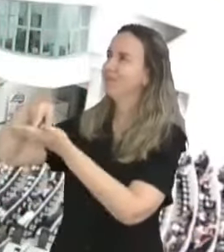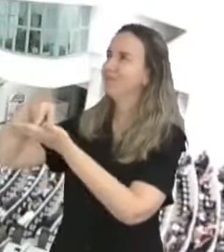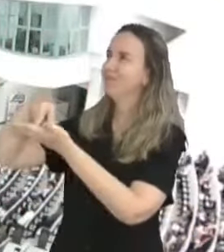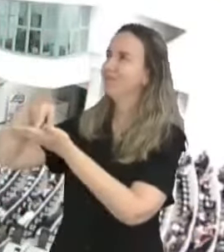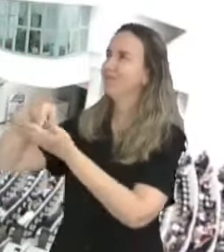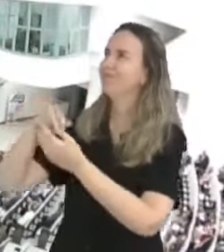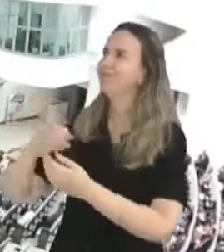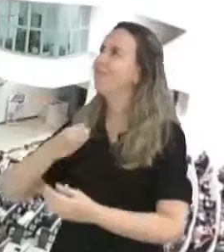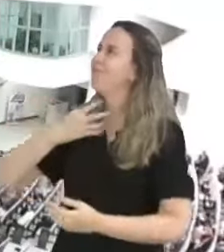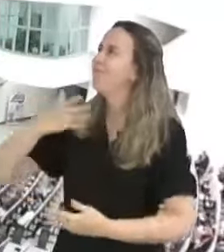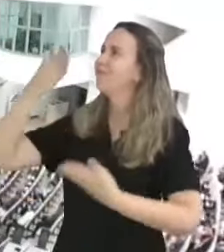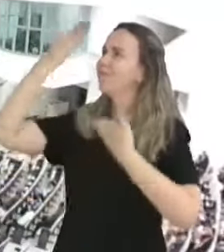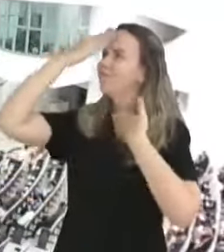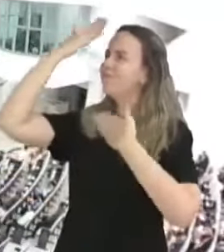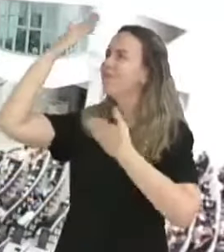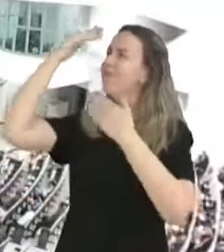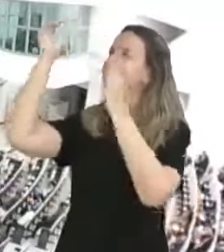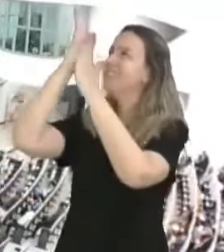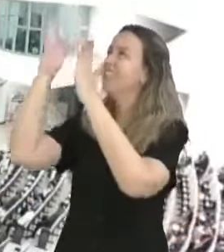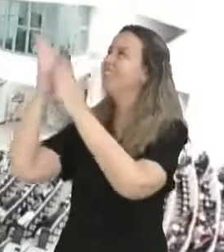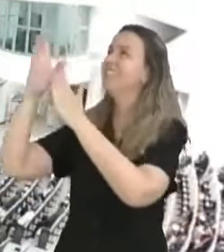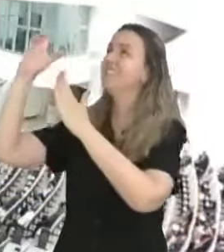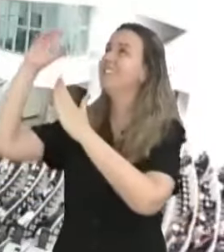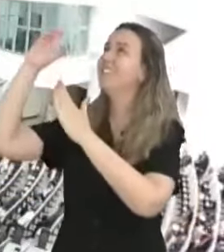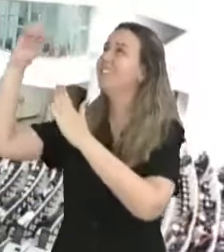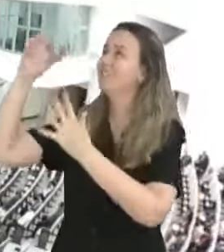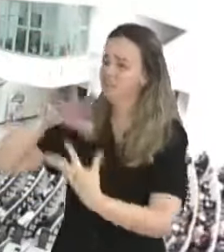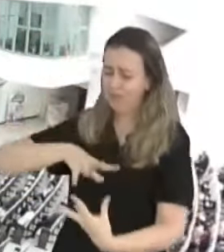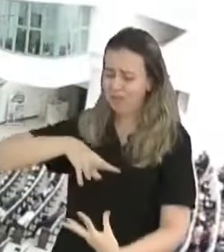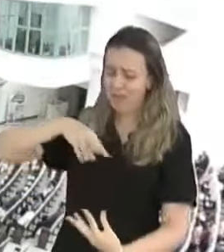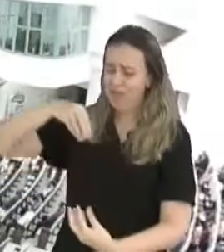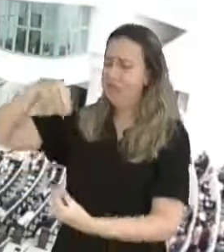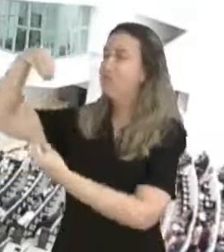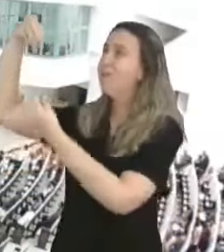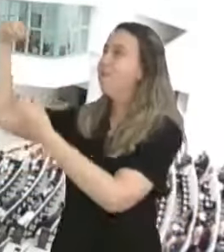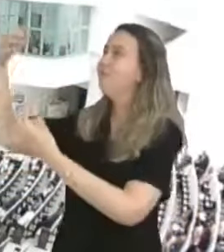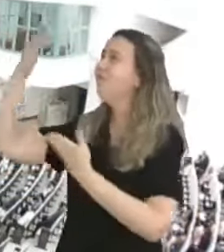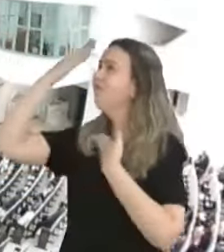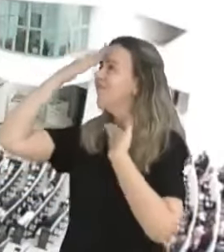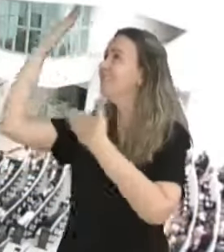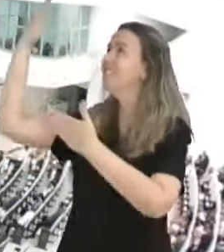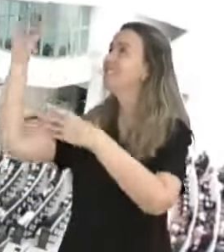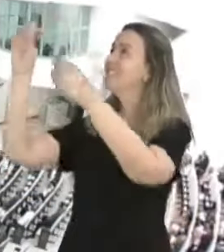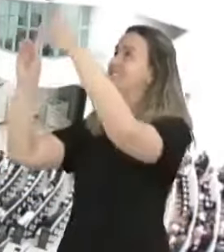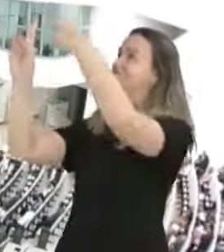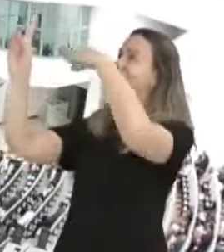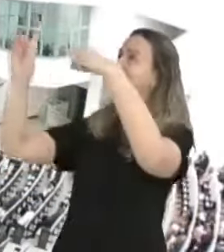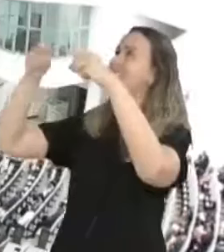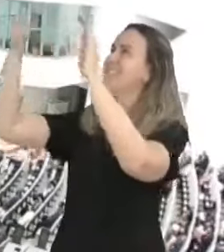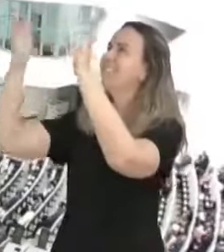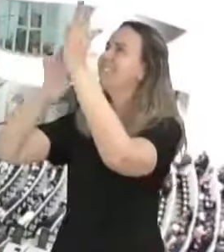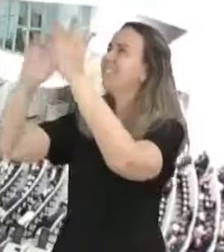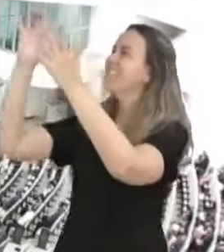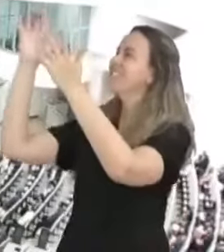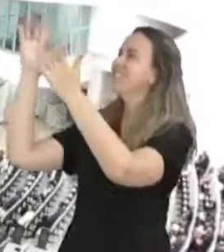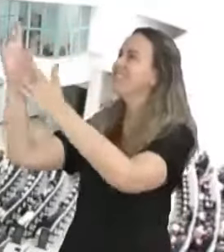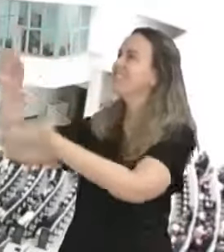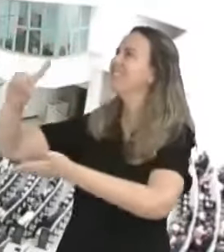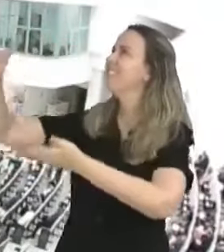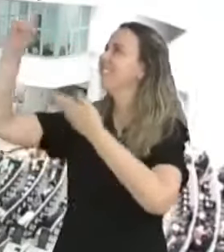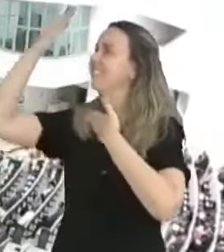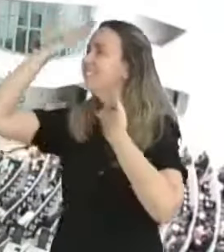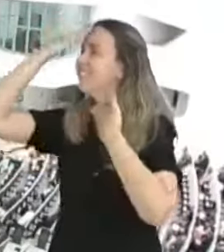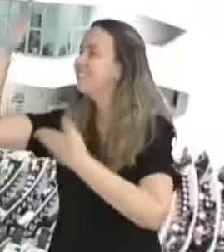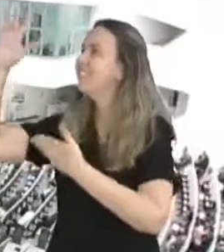5: bendize, ó minha alma, ao Senhor, e tudo que é em mim, bendiga o seu santo nome. Bendize, ó minha alma,